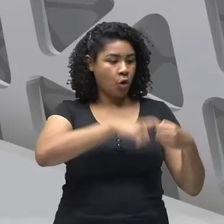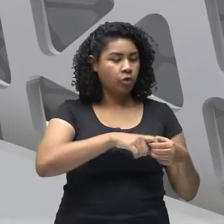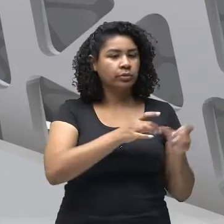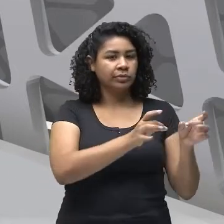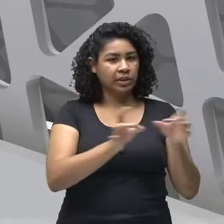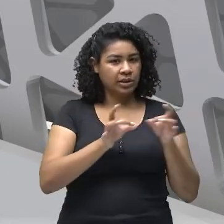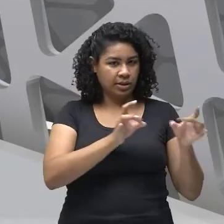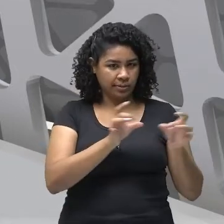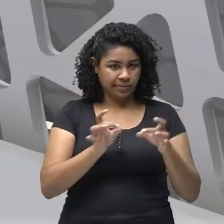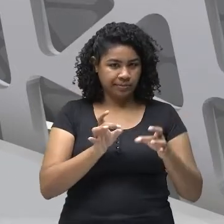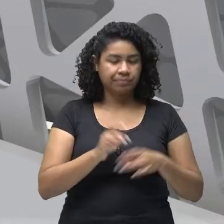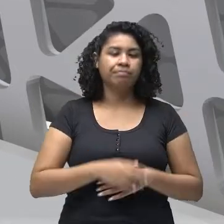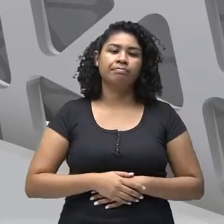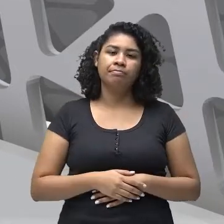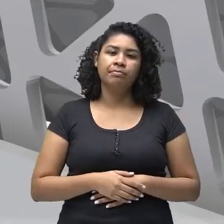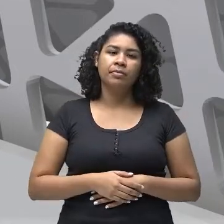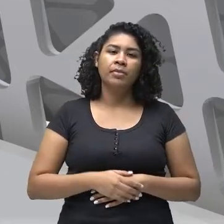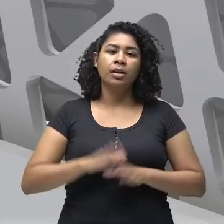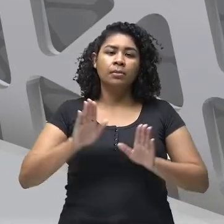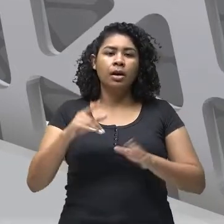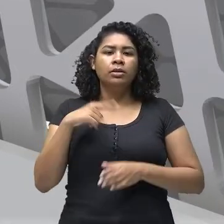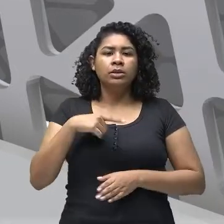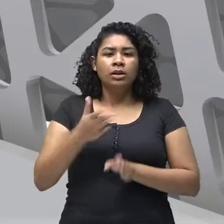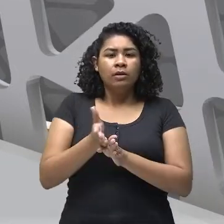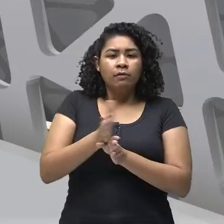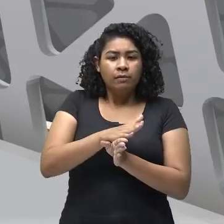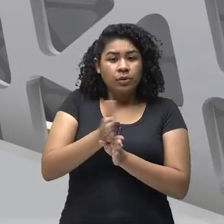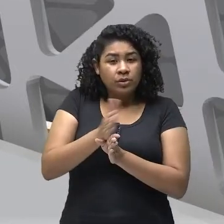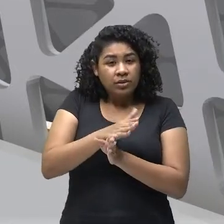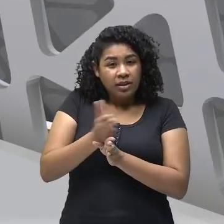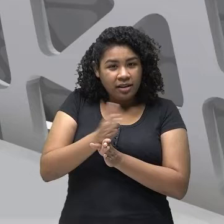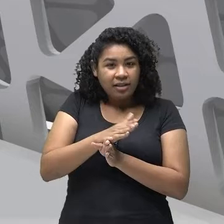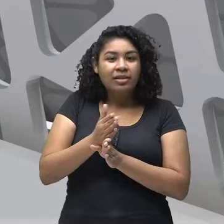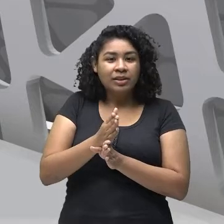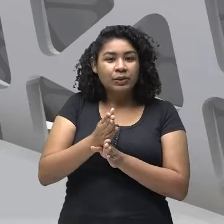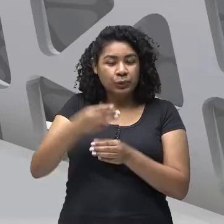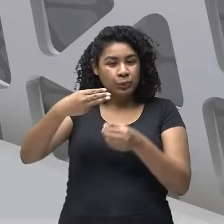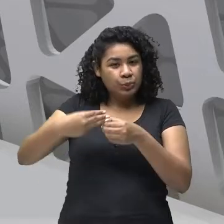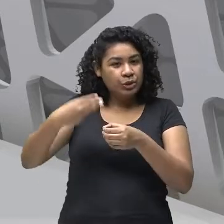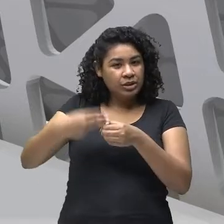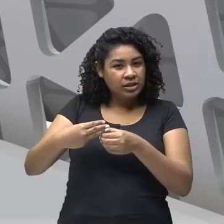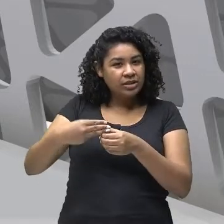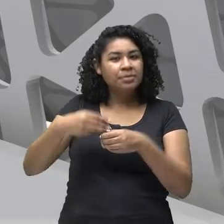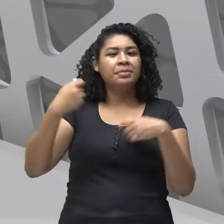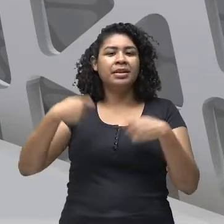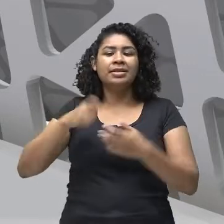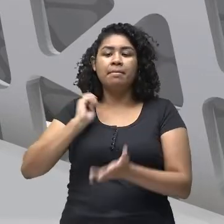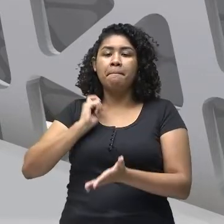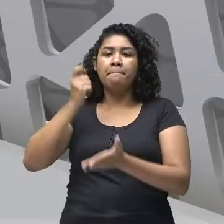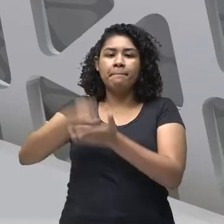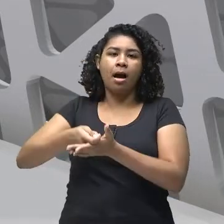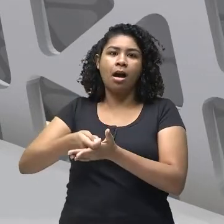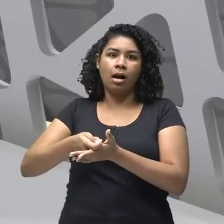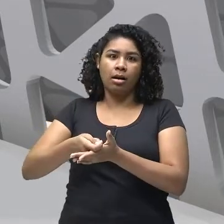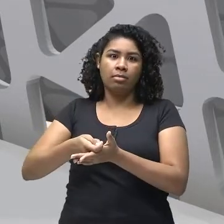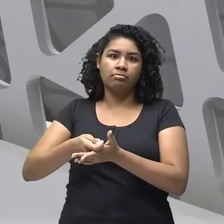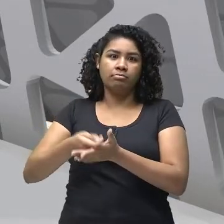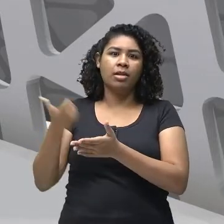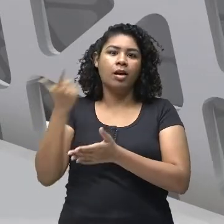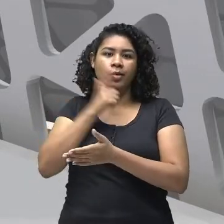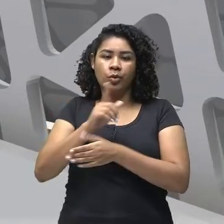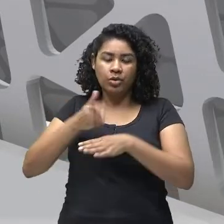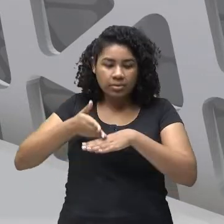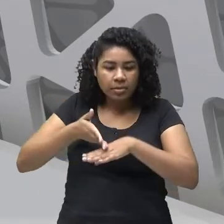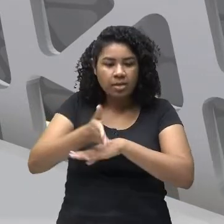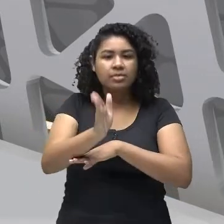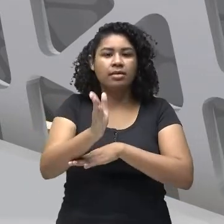chegar até Manaus, quando chega na fronteira ali, na divisão entre os municípios, você tem que pagar um pedágio. Então